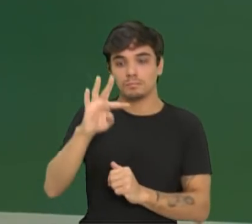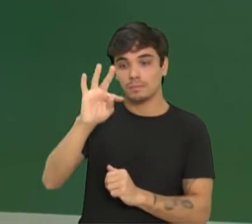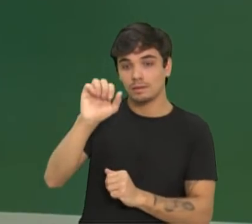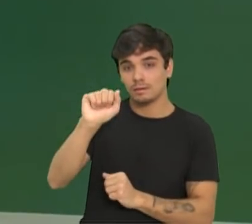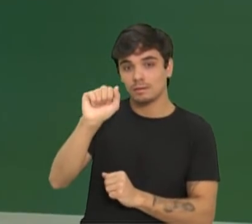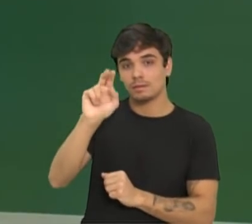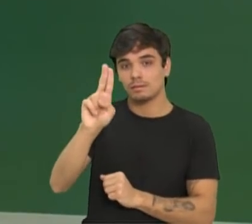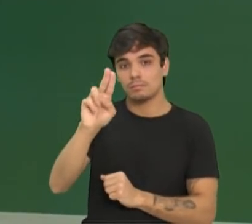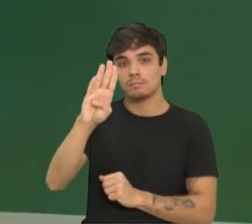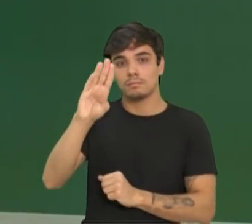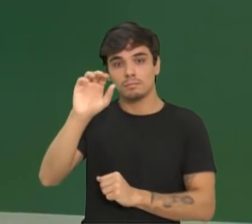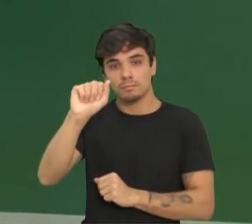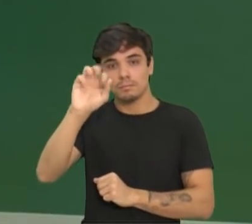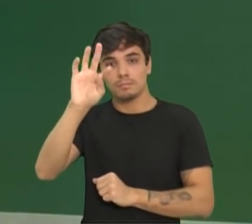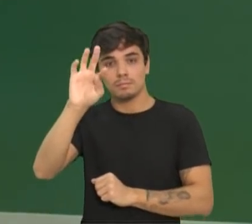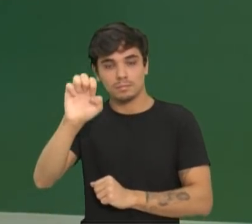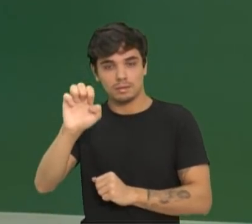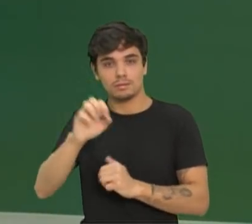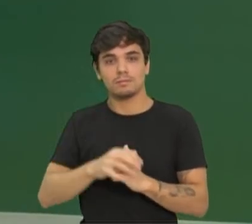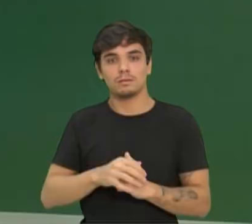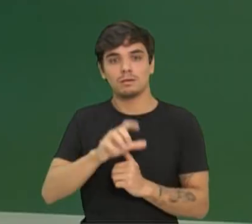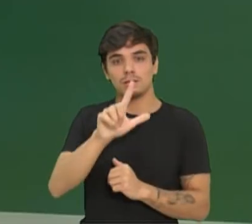Taubaté, Lúcia,